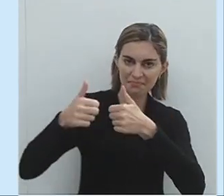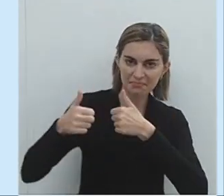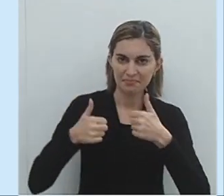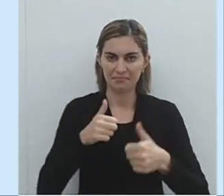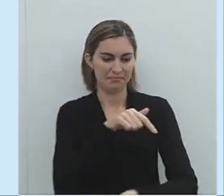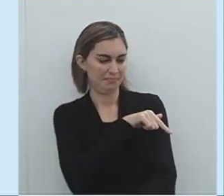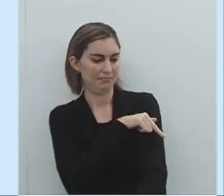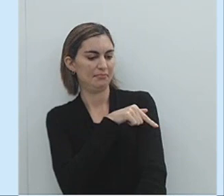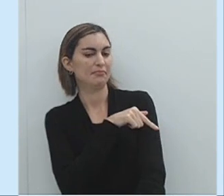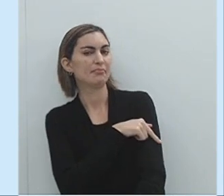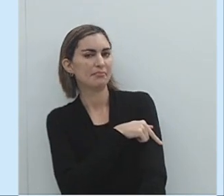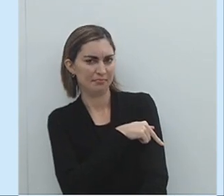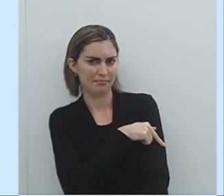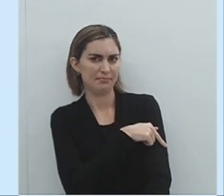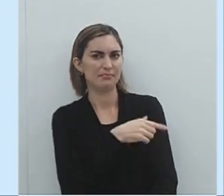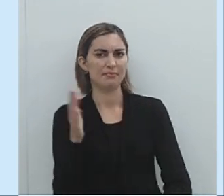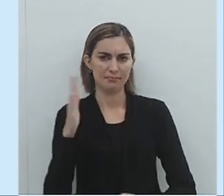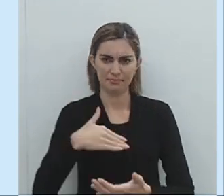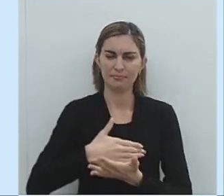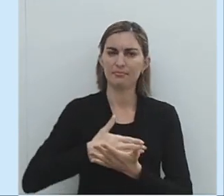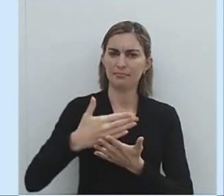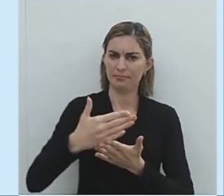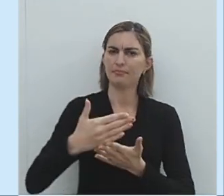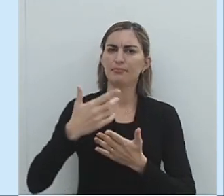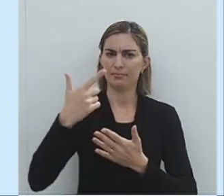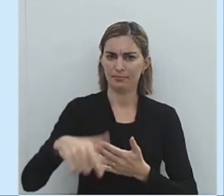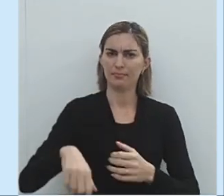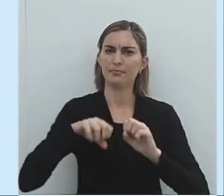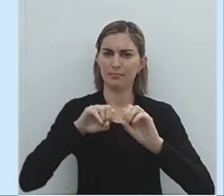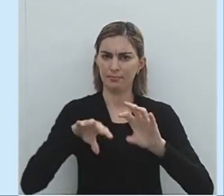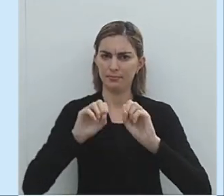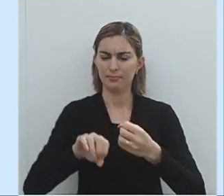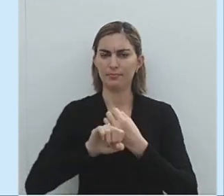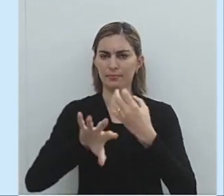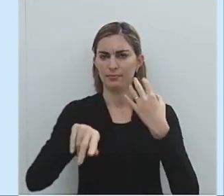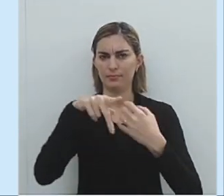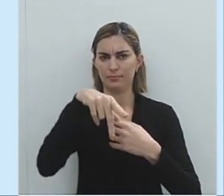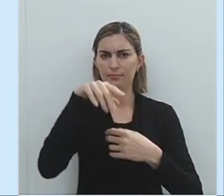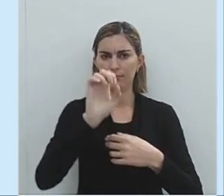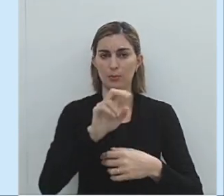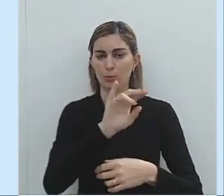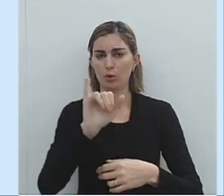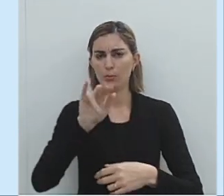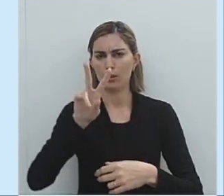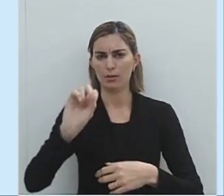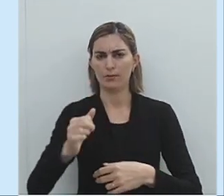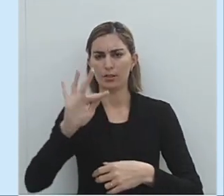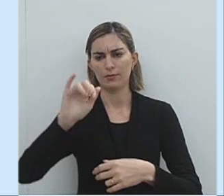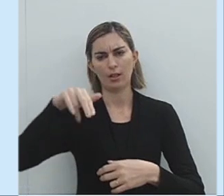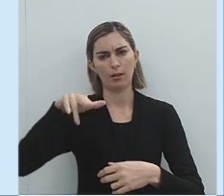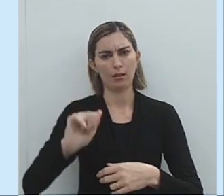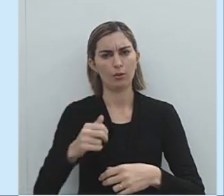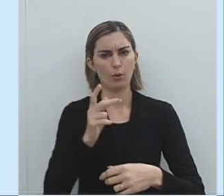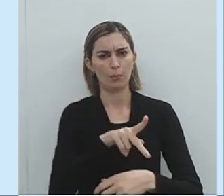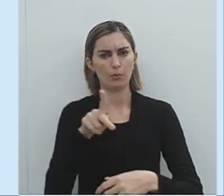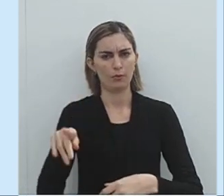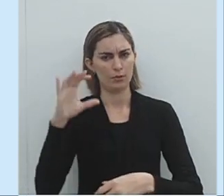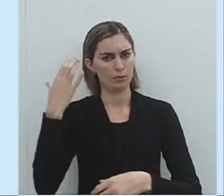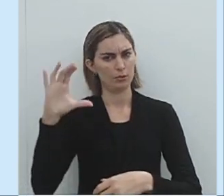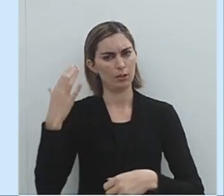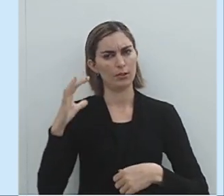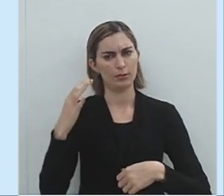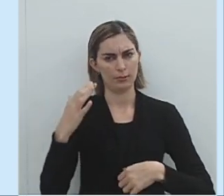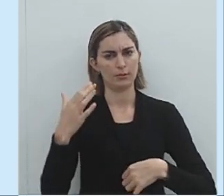E aí, galerinha do sétimo ano, bora começar mais uma aula do EducaPE. Meu nome é Ives Fernando, eu sou professor